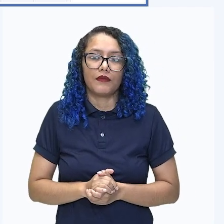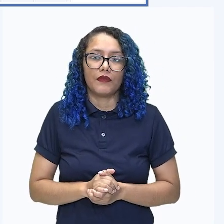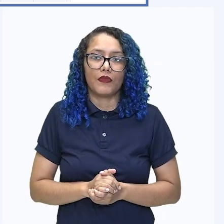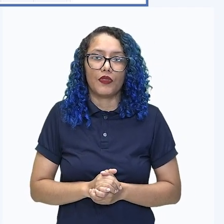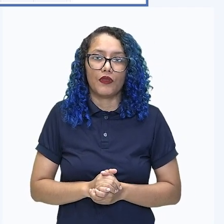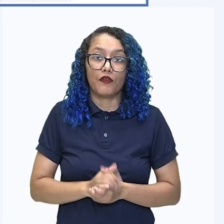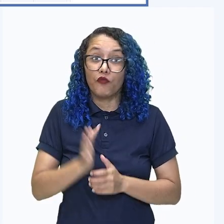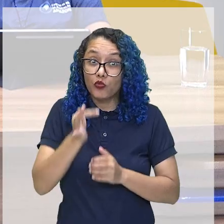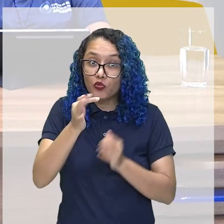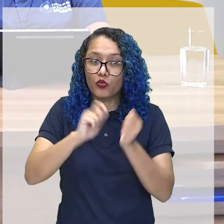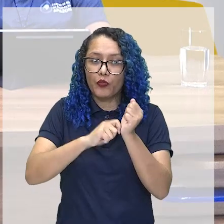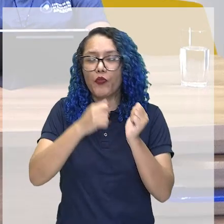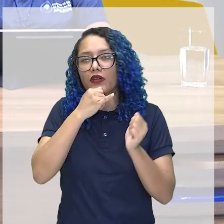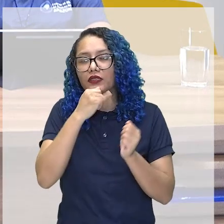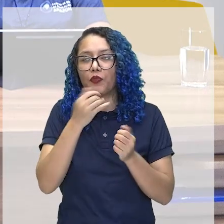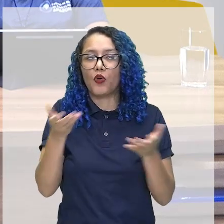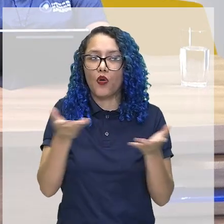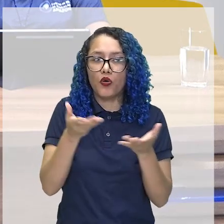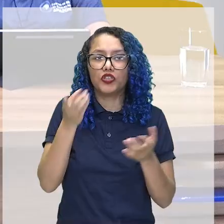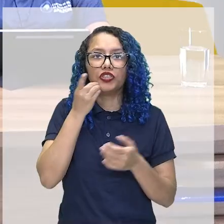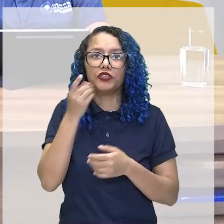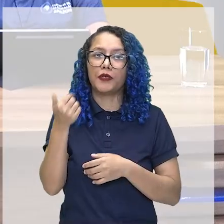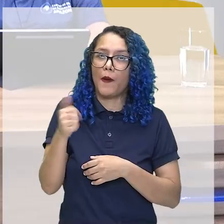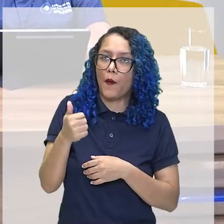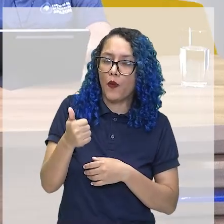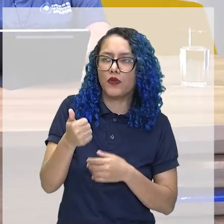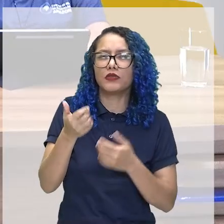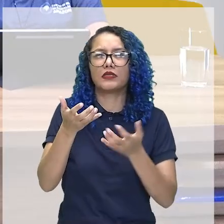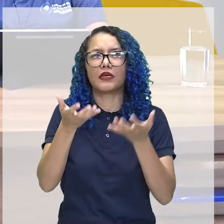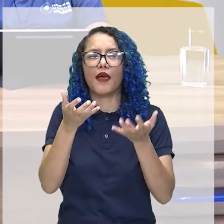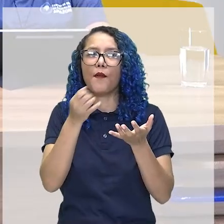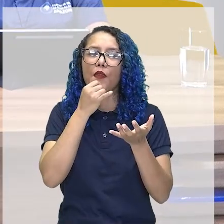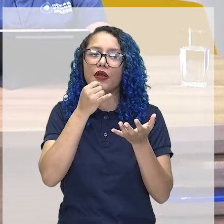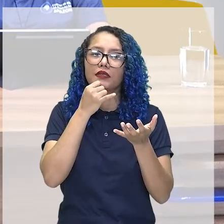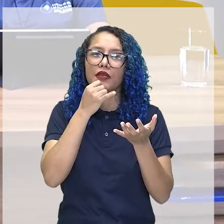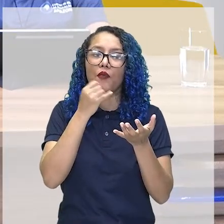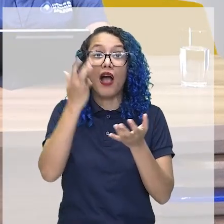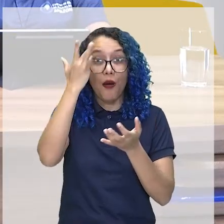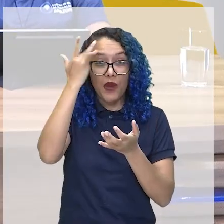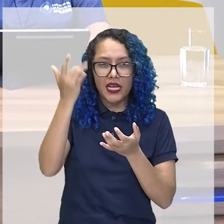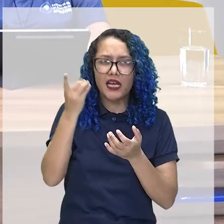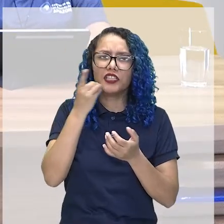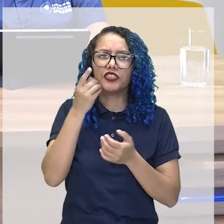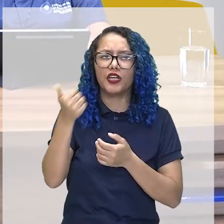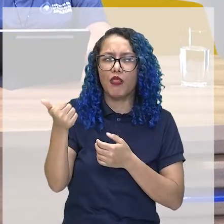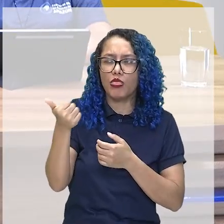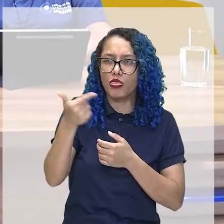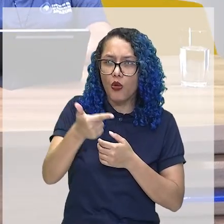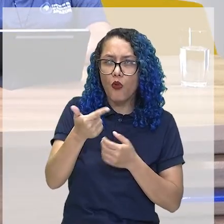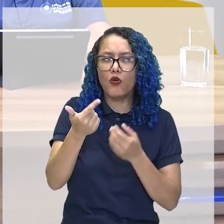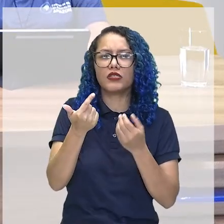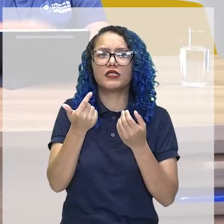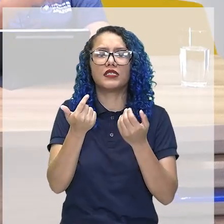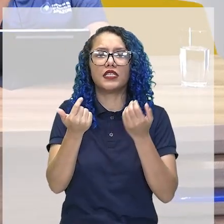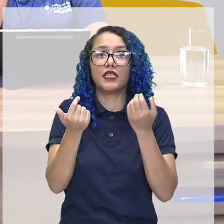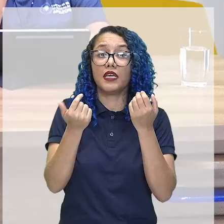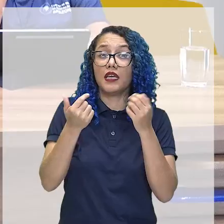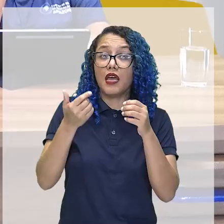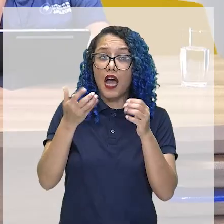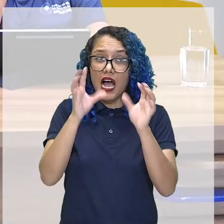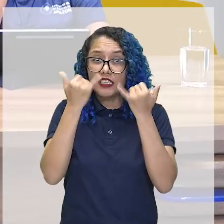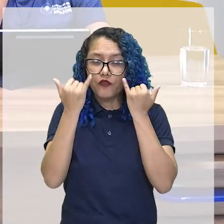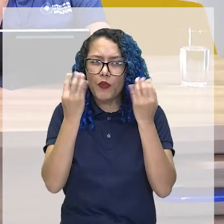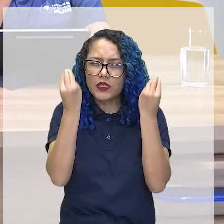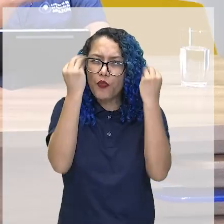Ou seja, hoje, por exemplo, dia 11, eu quero amanhã, no dia 12, fazer o lançamento, porque eu